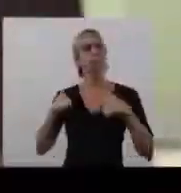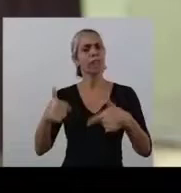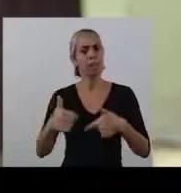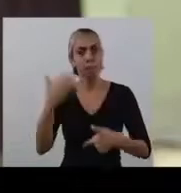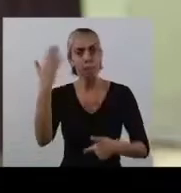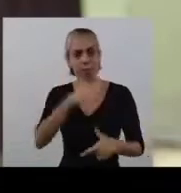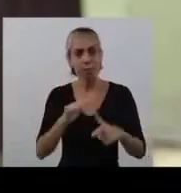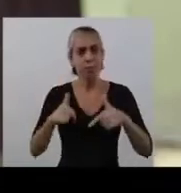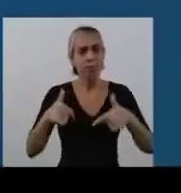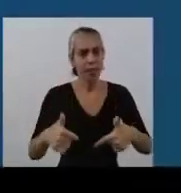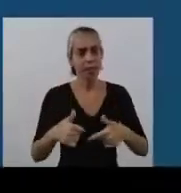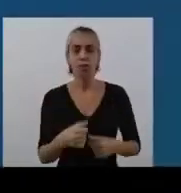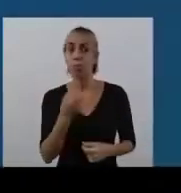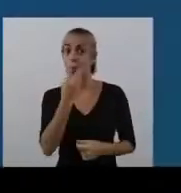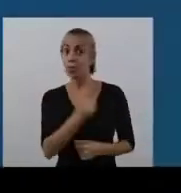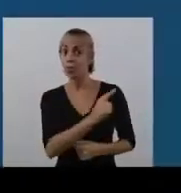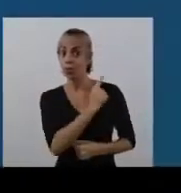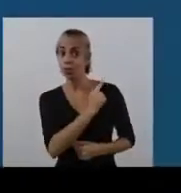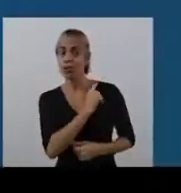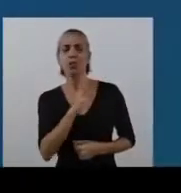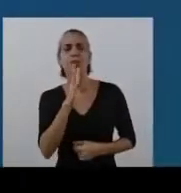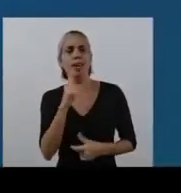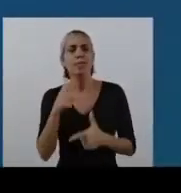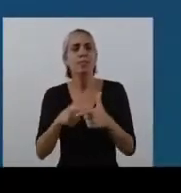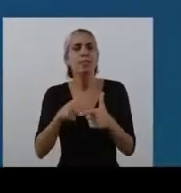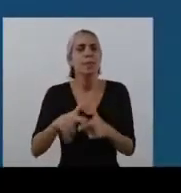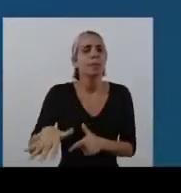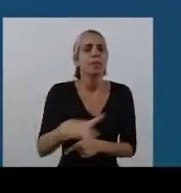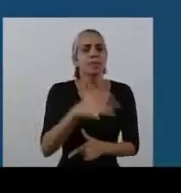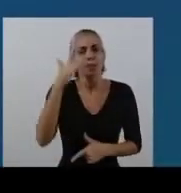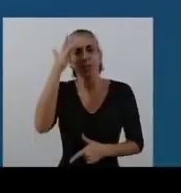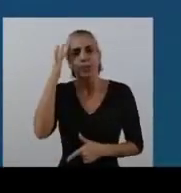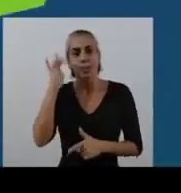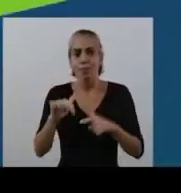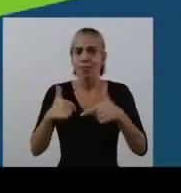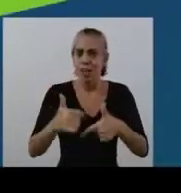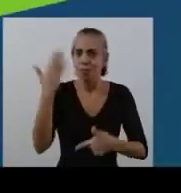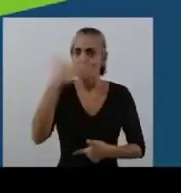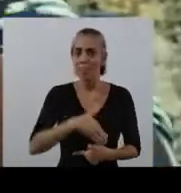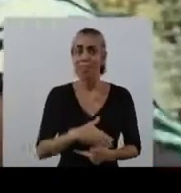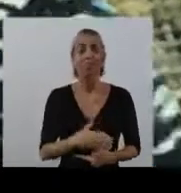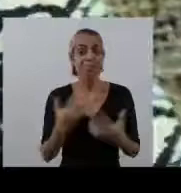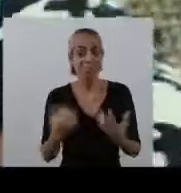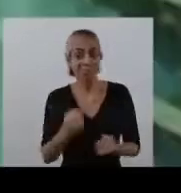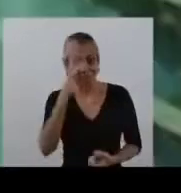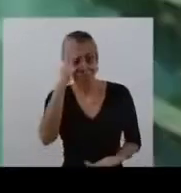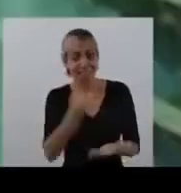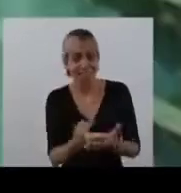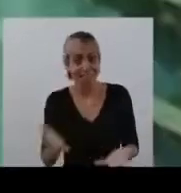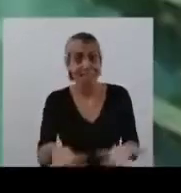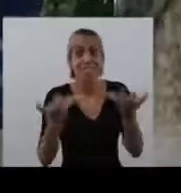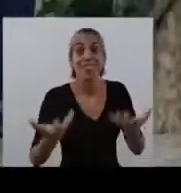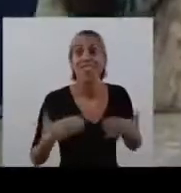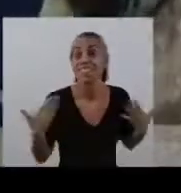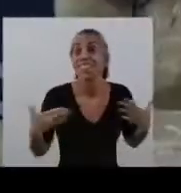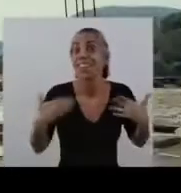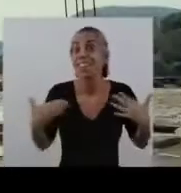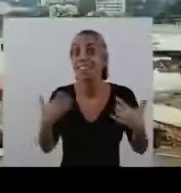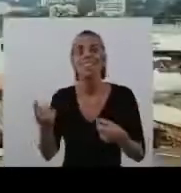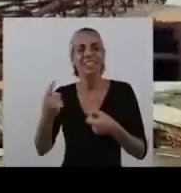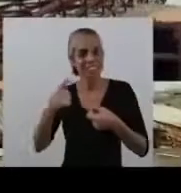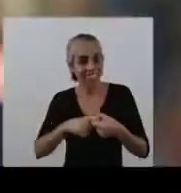ele promete e faz. Bom gestor, conhece os problemas do povo, faz o que promete. Levanta a cabeça, não perca